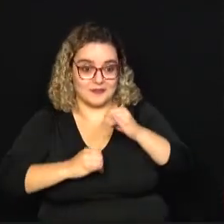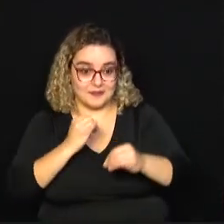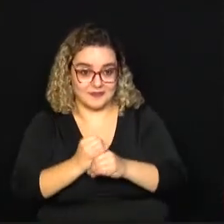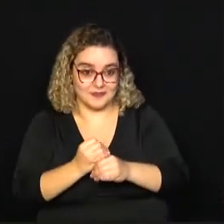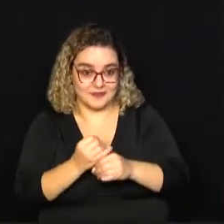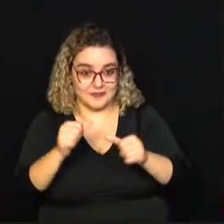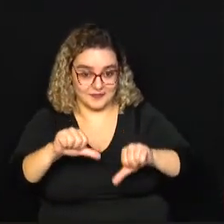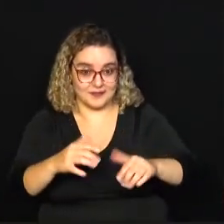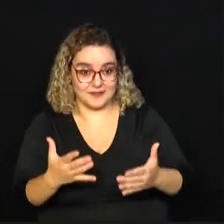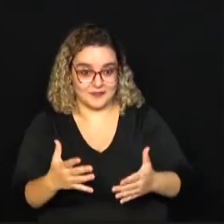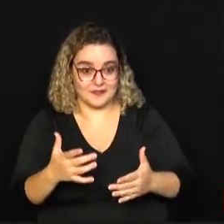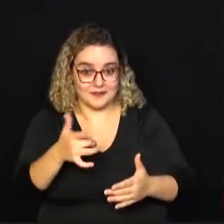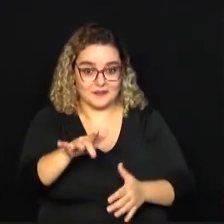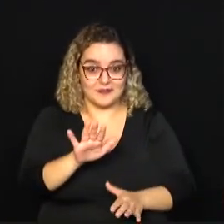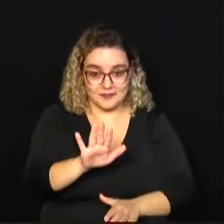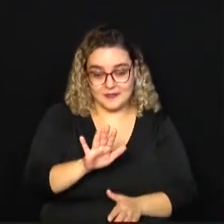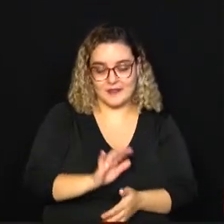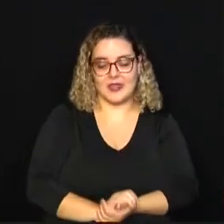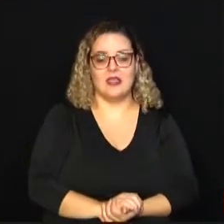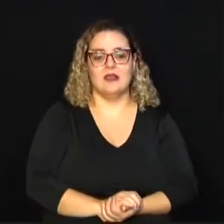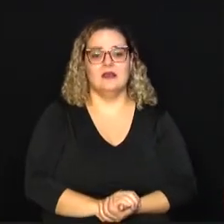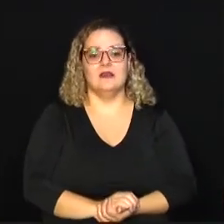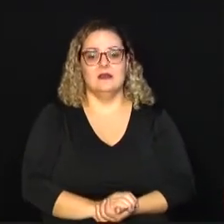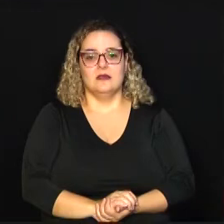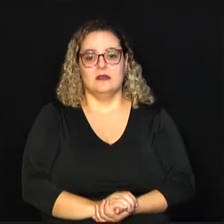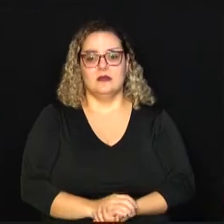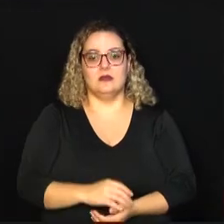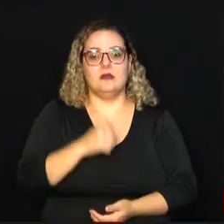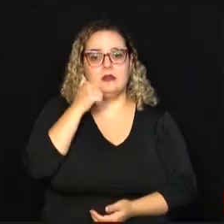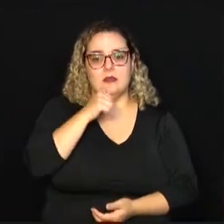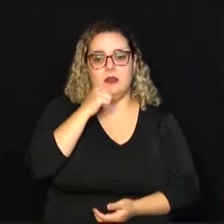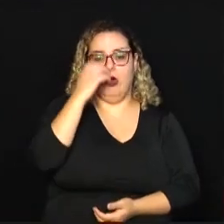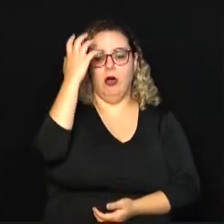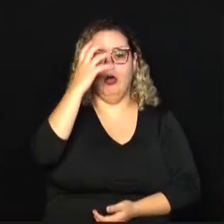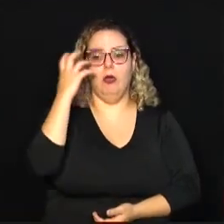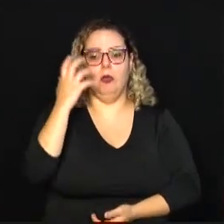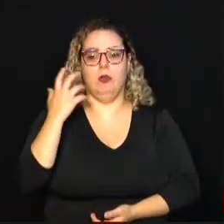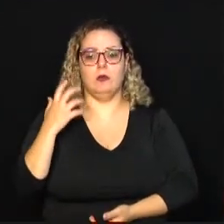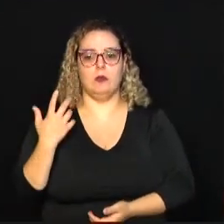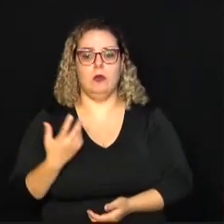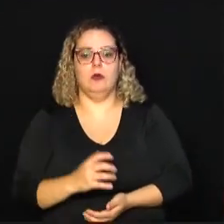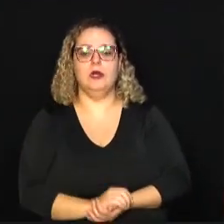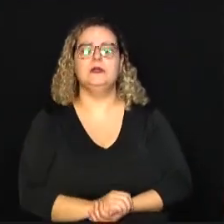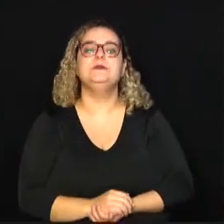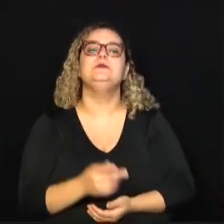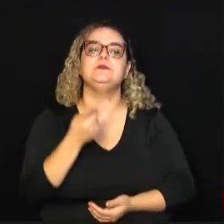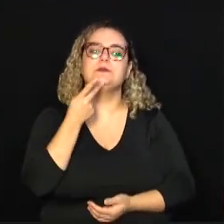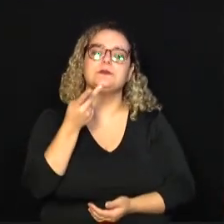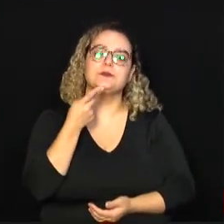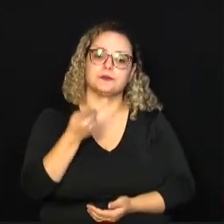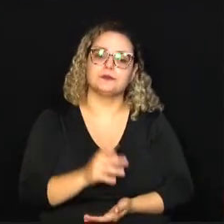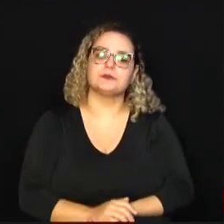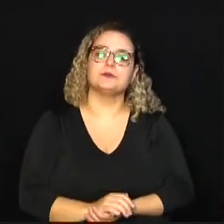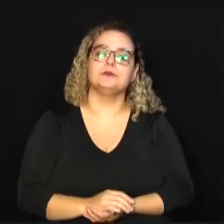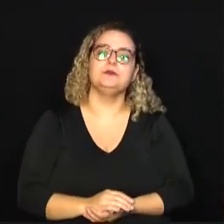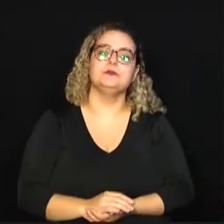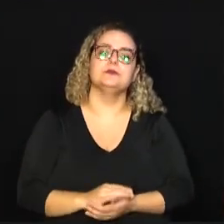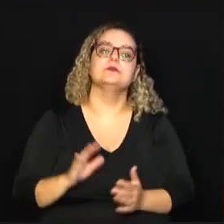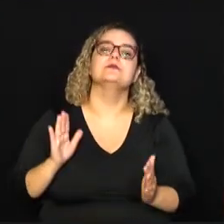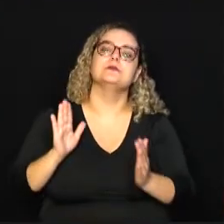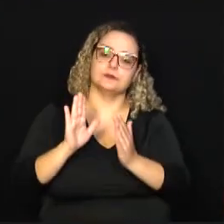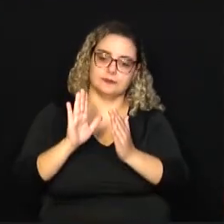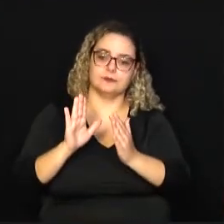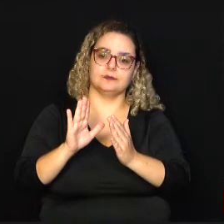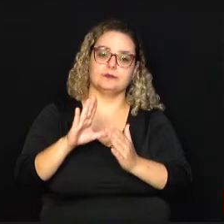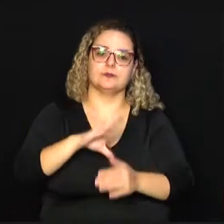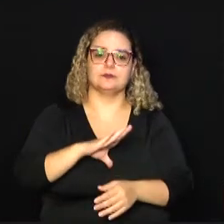está aí? Enfim, como a Guida falou, nós estamos à Frente pela Vida em defesa do SUS em Campinas e região, está